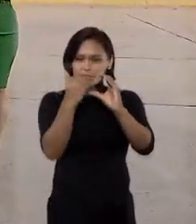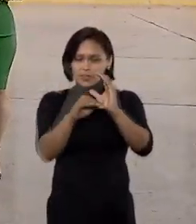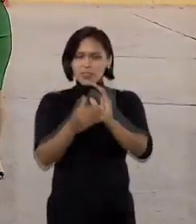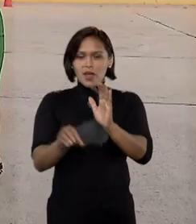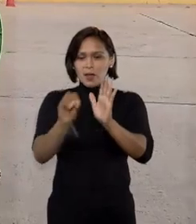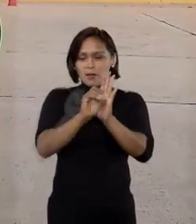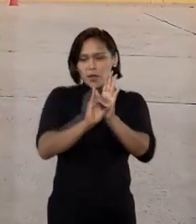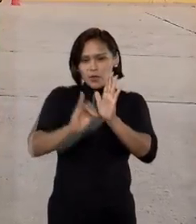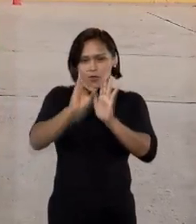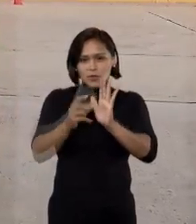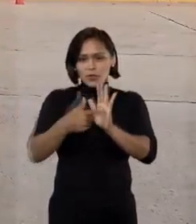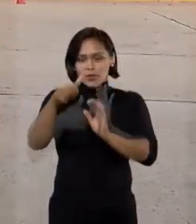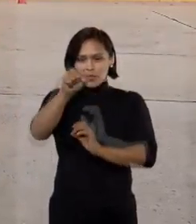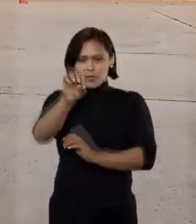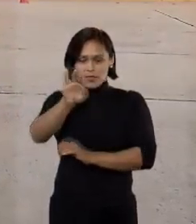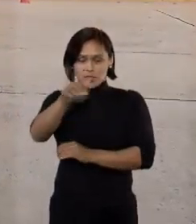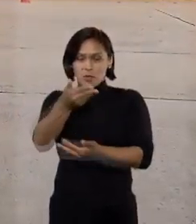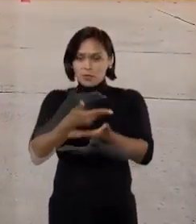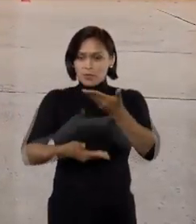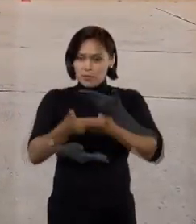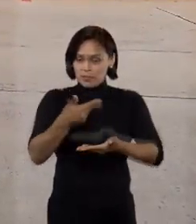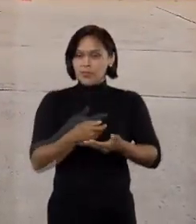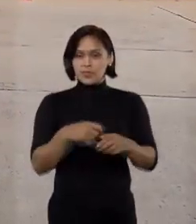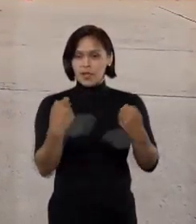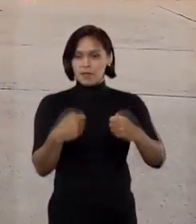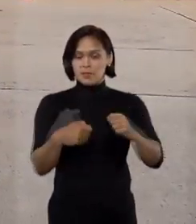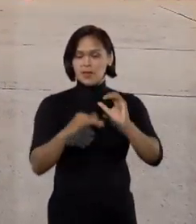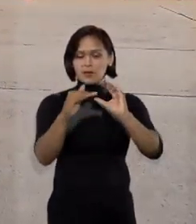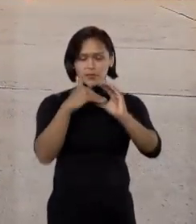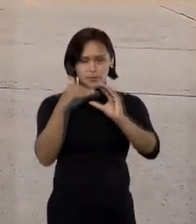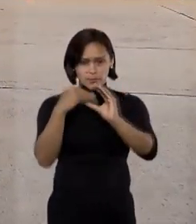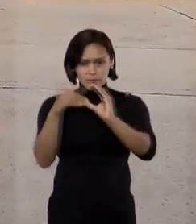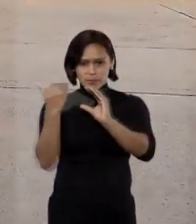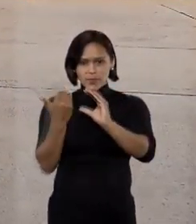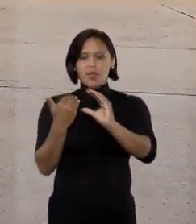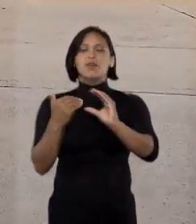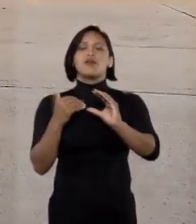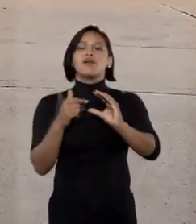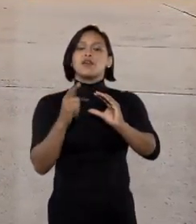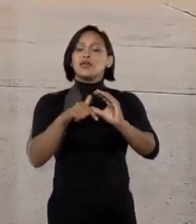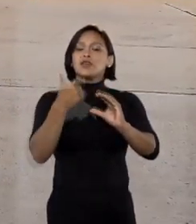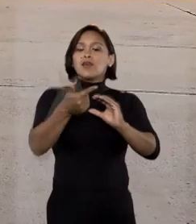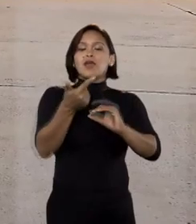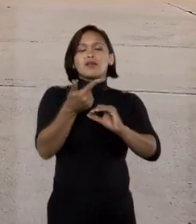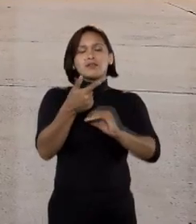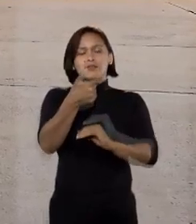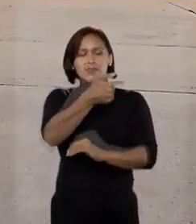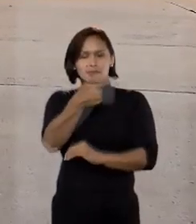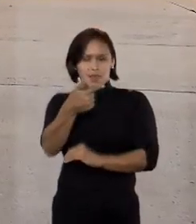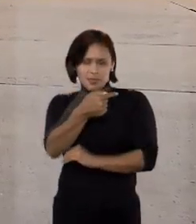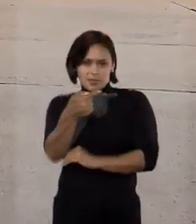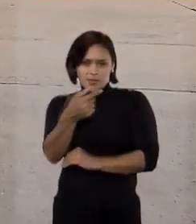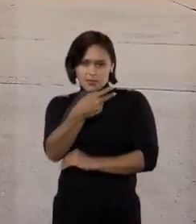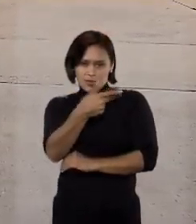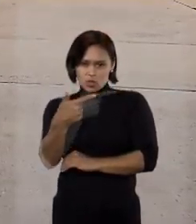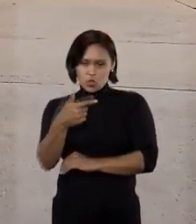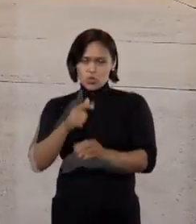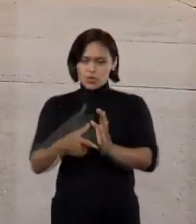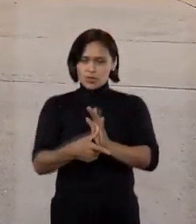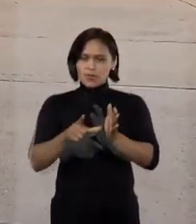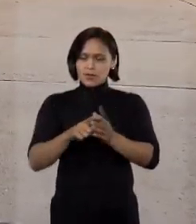do tribunal e, para participar, a pessoa interessada deve enviar uma solicitação por e-mail com até 72 horas de antecedência